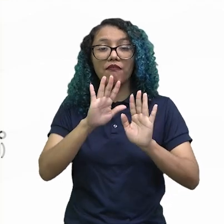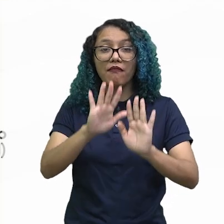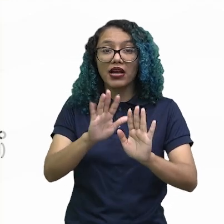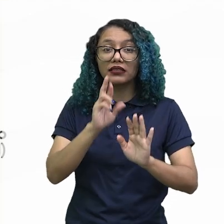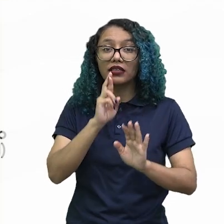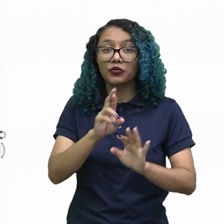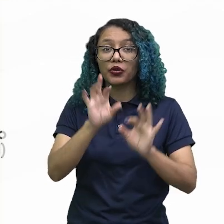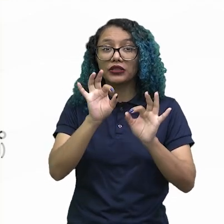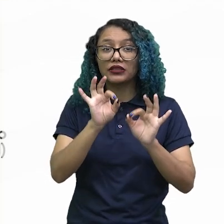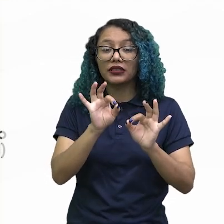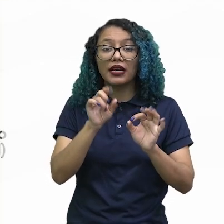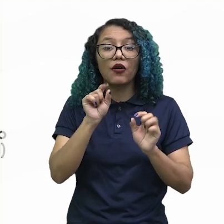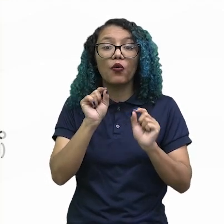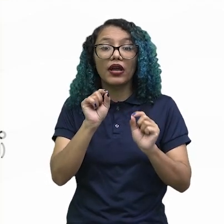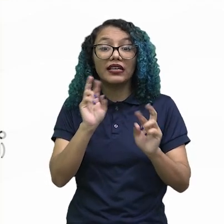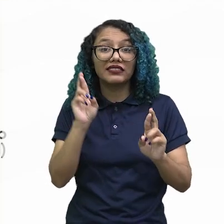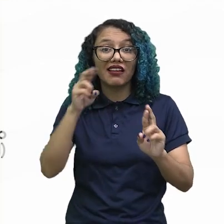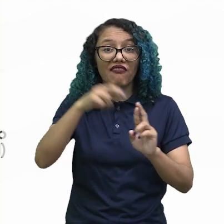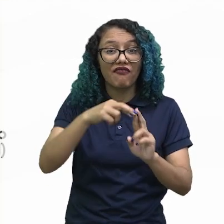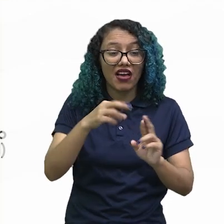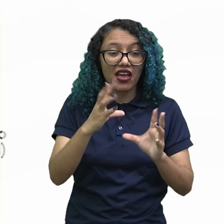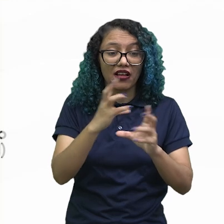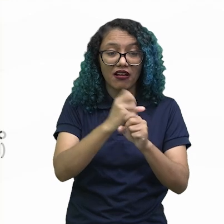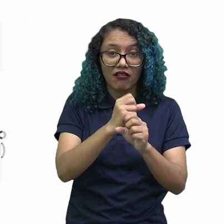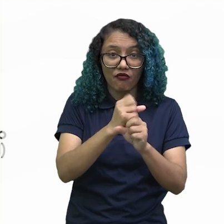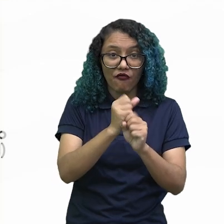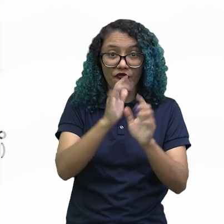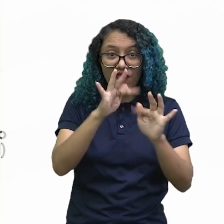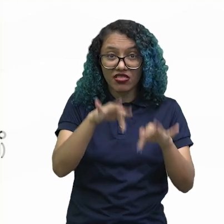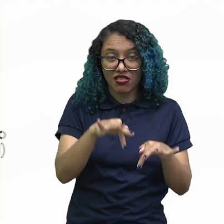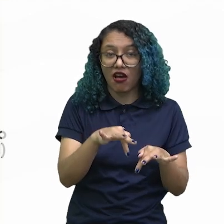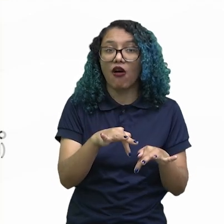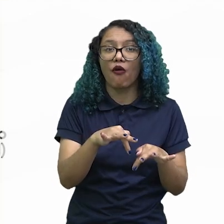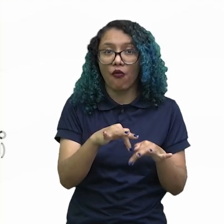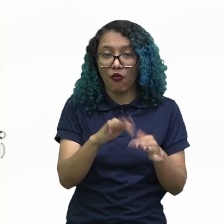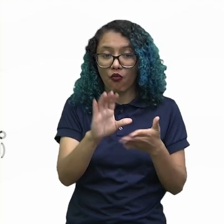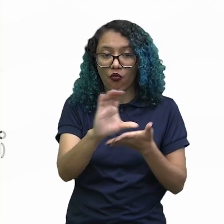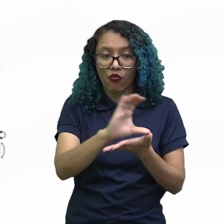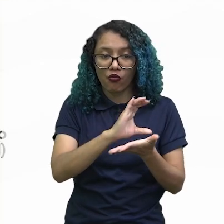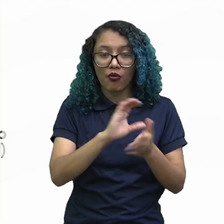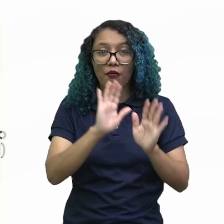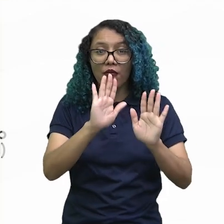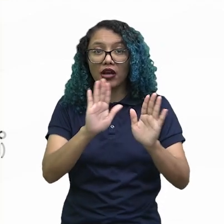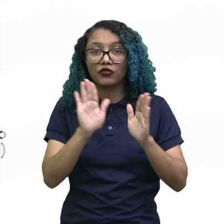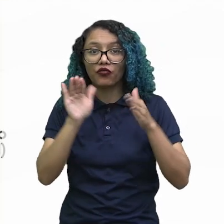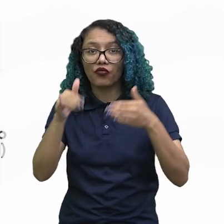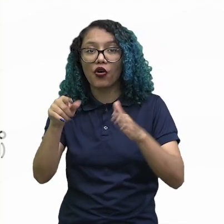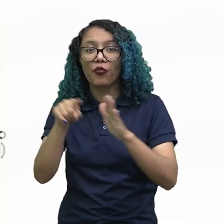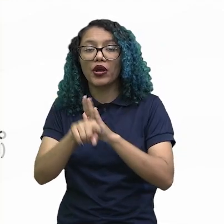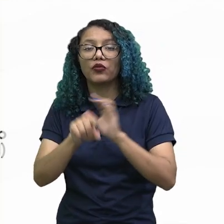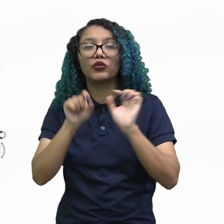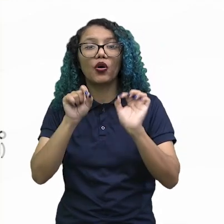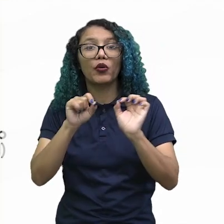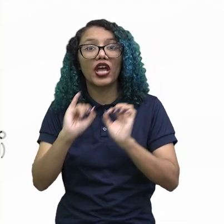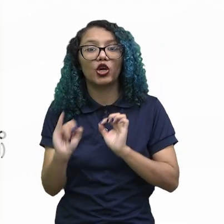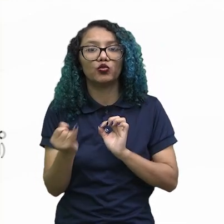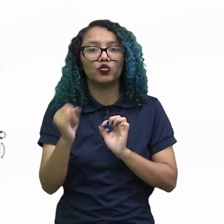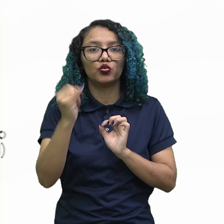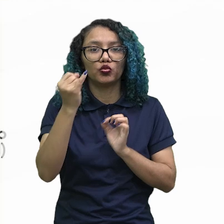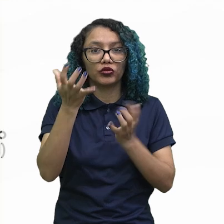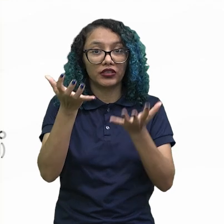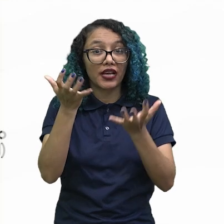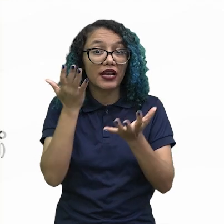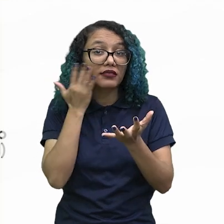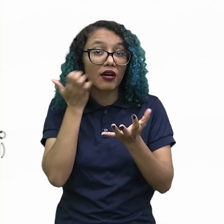resultado, mas esse é o valor do montante. A questão pede o valor dos juros, tá? Muito cuidado